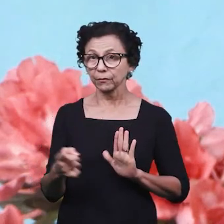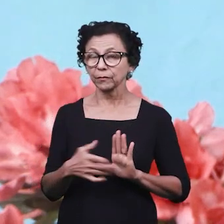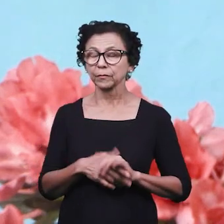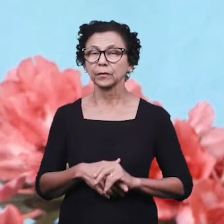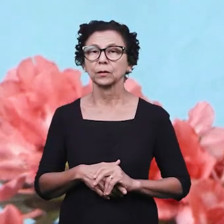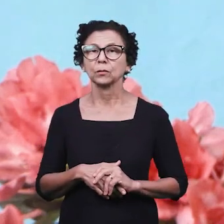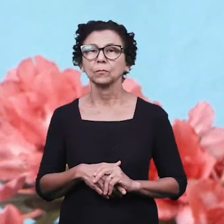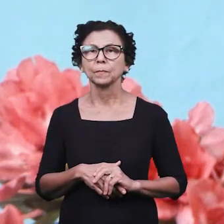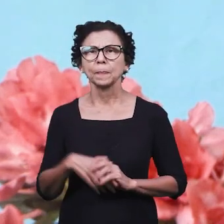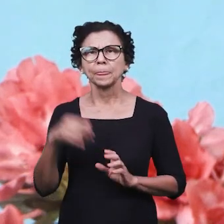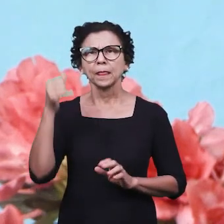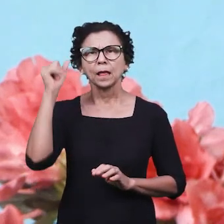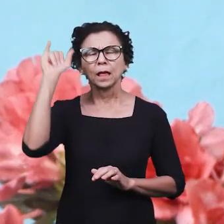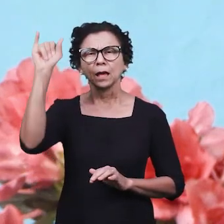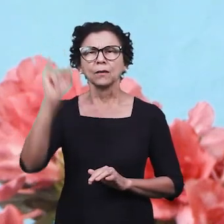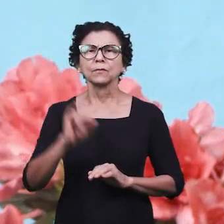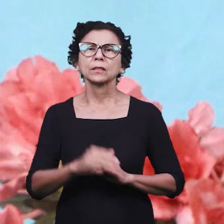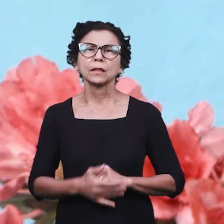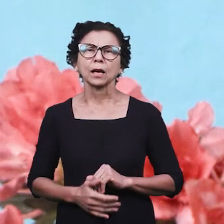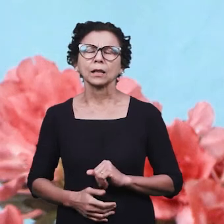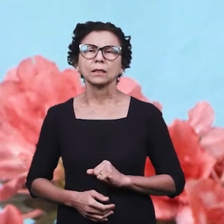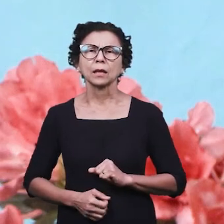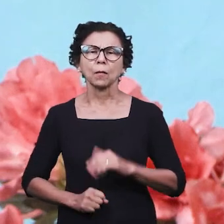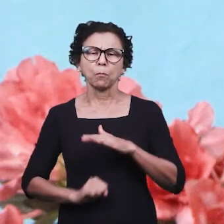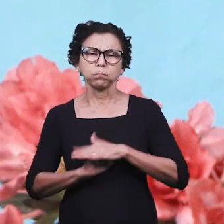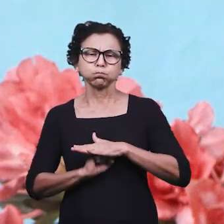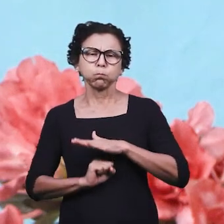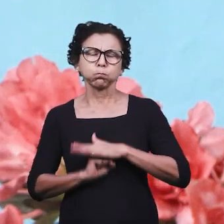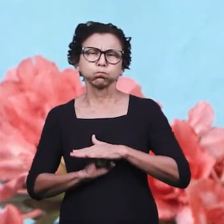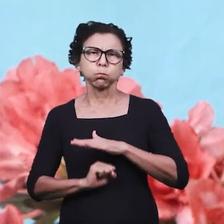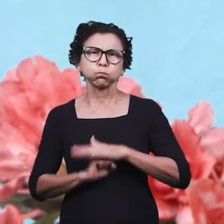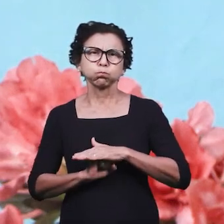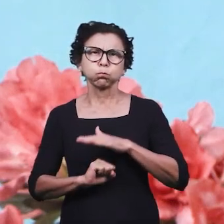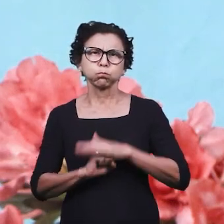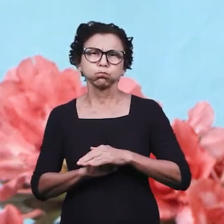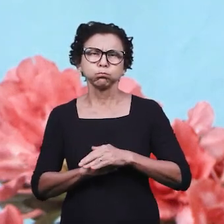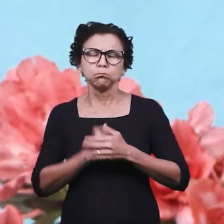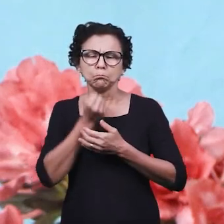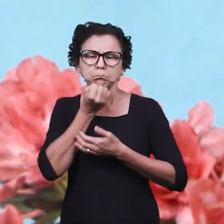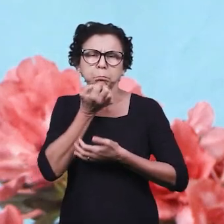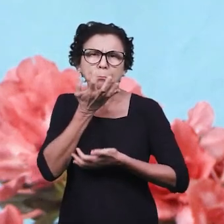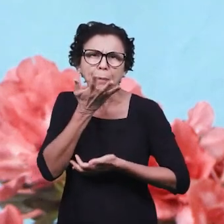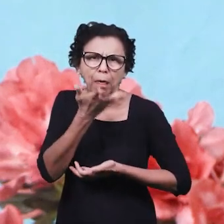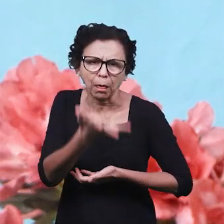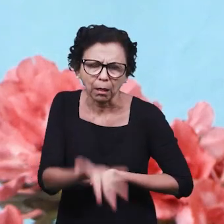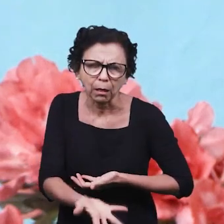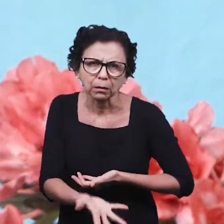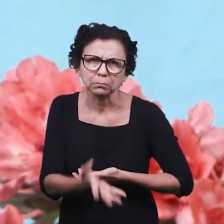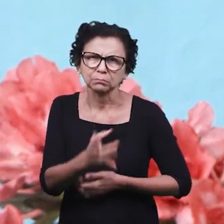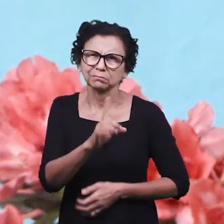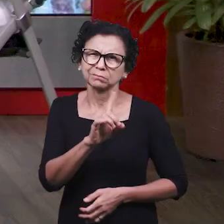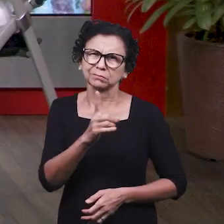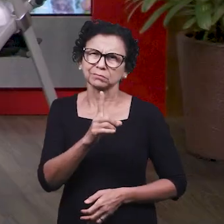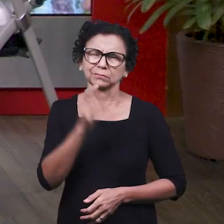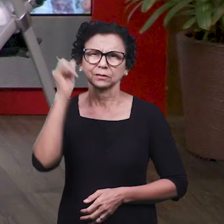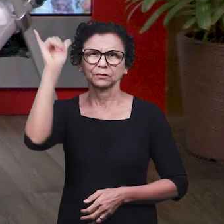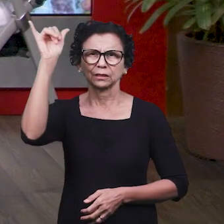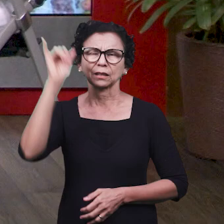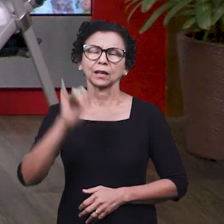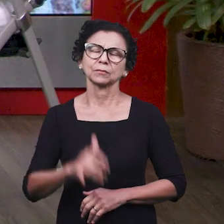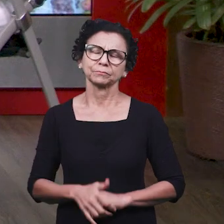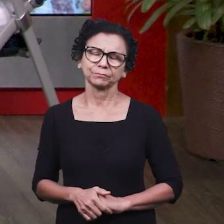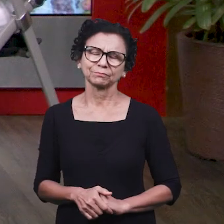nós não venhamos comer mais do que o nosso corpo precisa e assim não será absorvido ou eliminado em excesso.